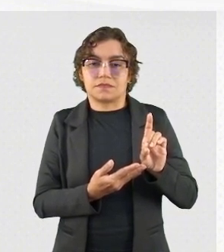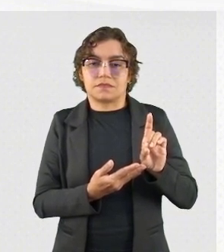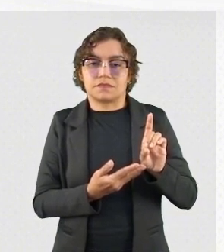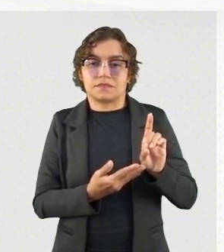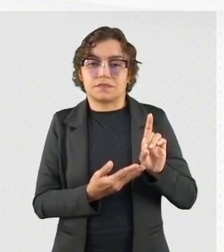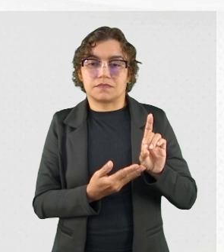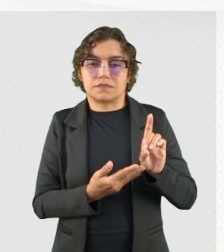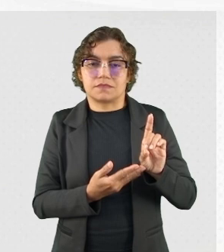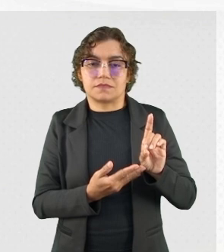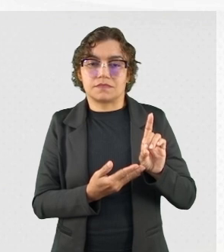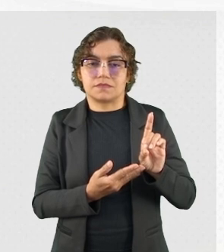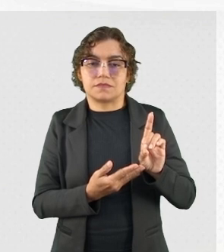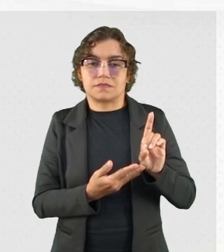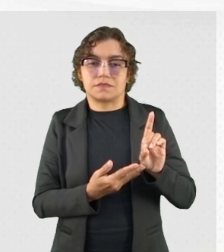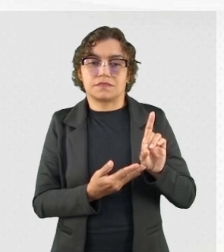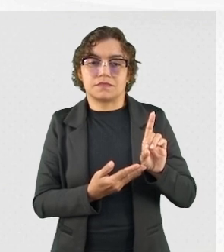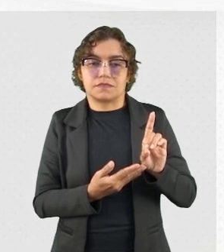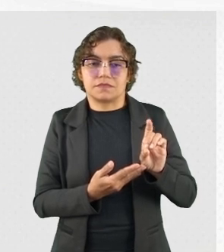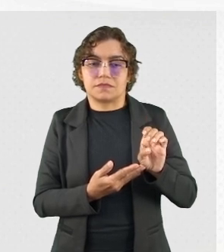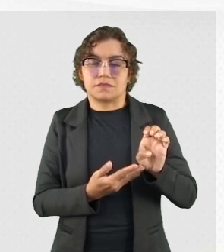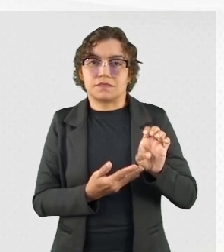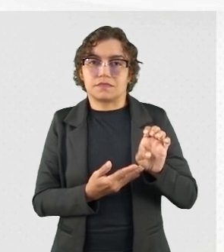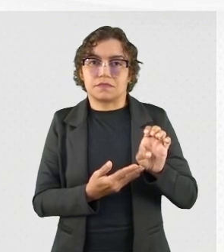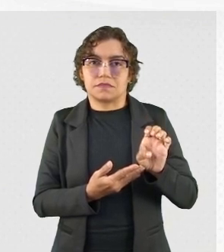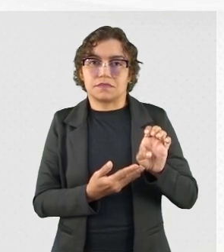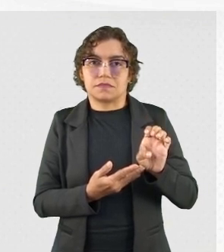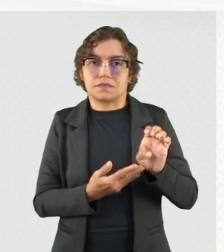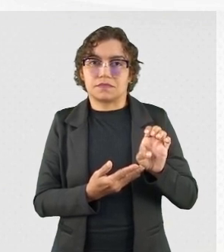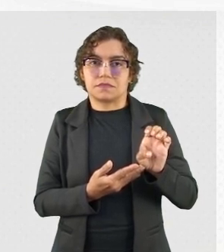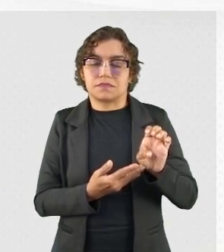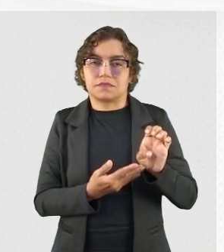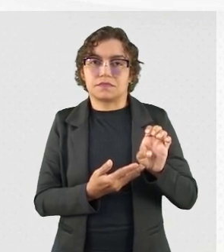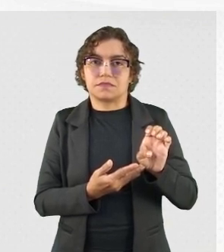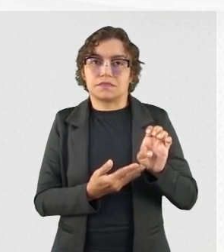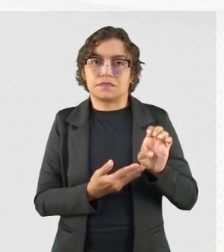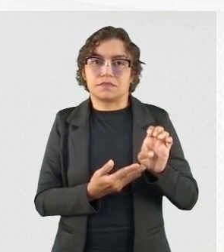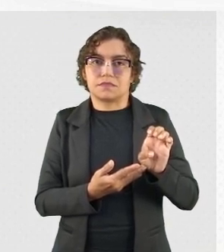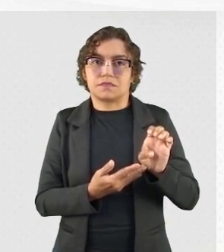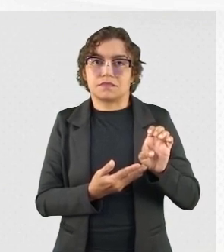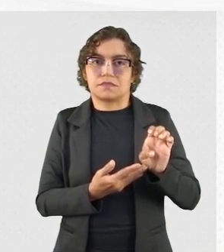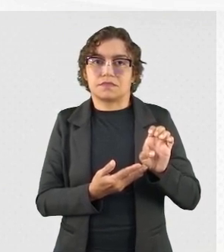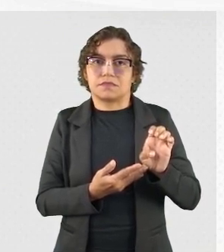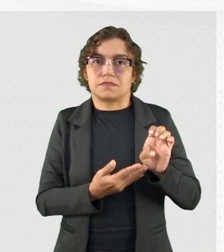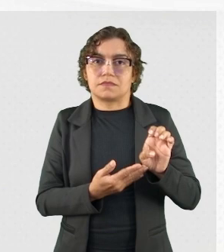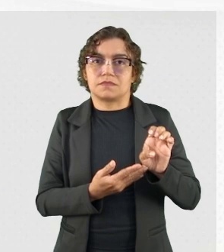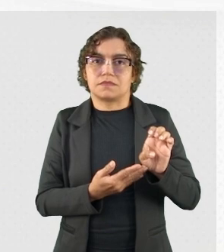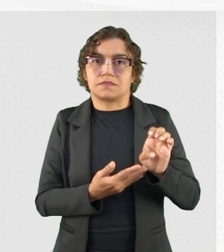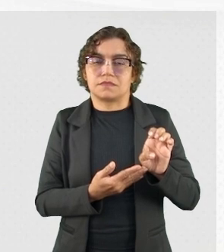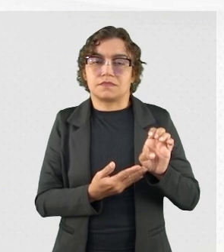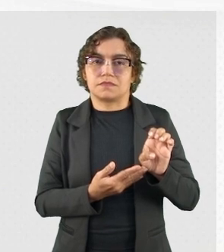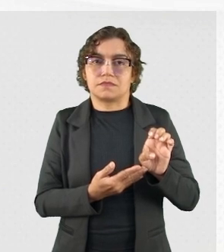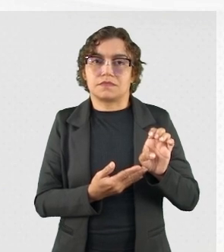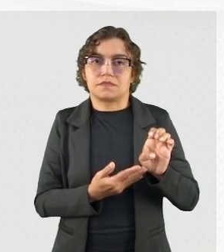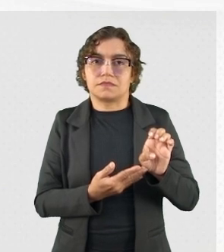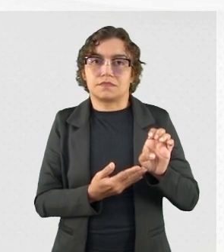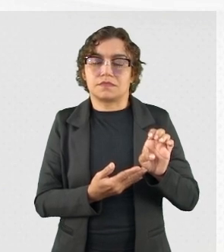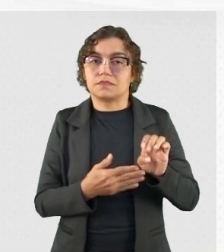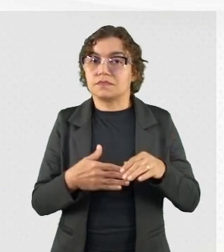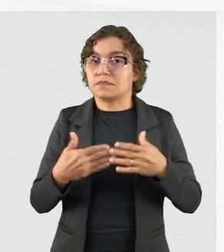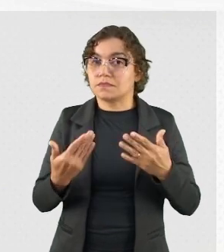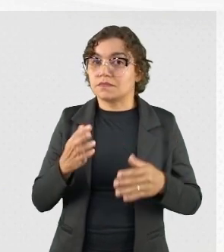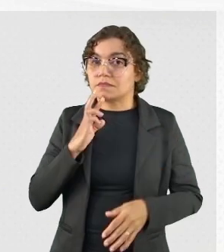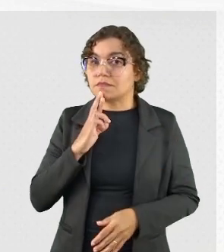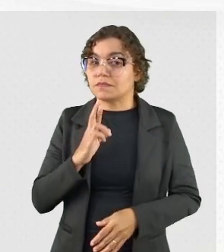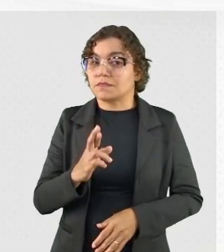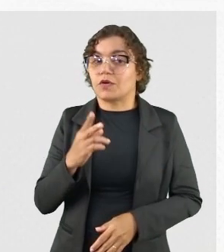imigrantes estrangeiros na região. E a letra E, pela indenização que os imigrantes brasileiros pagavam à Bolívia. Então, a resposta